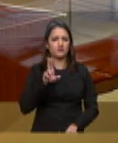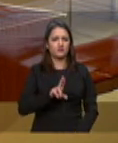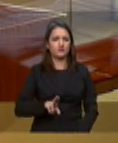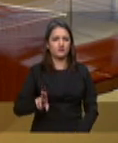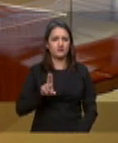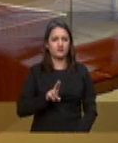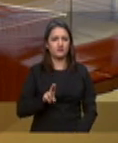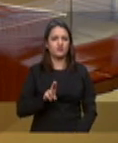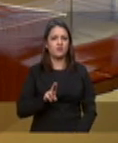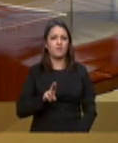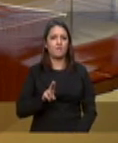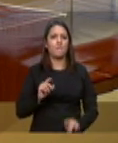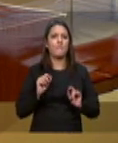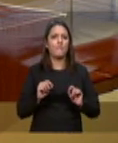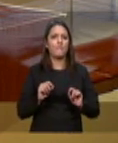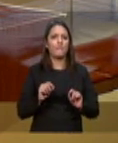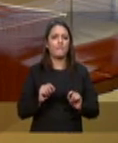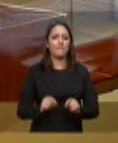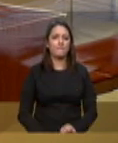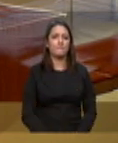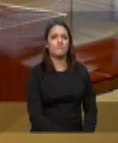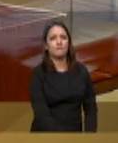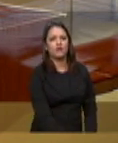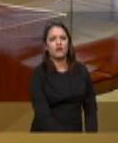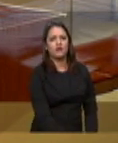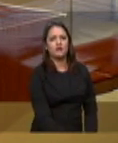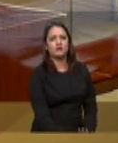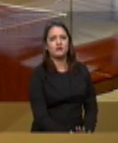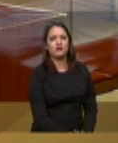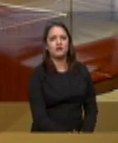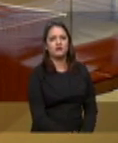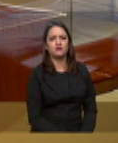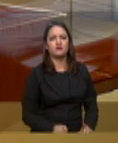de tributos, nem pode servir como instrumento de pressão